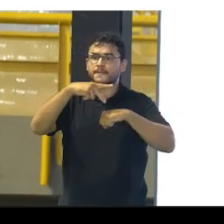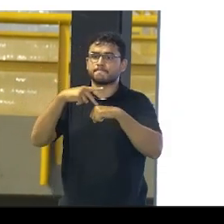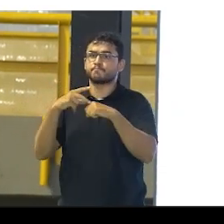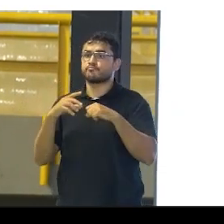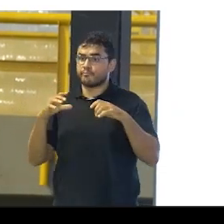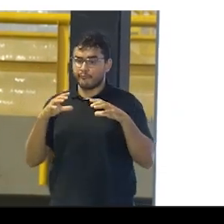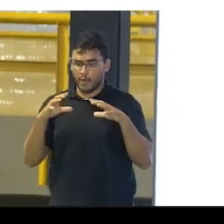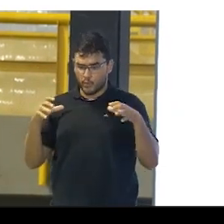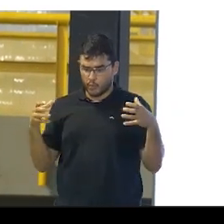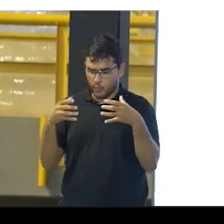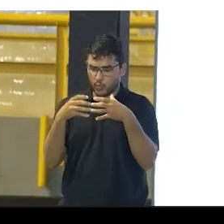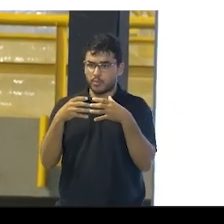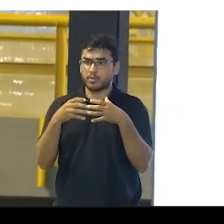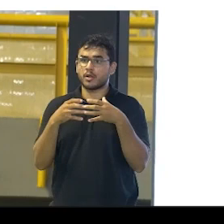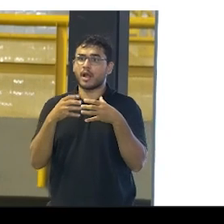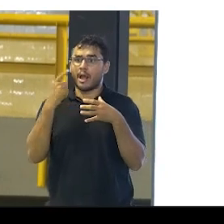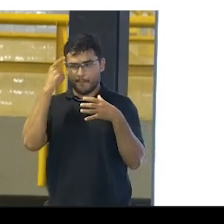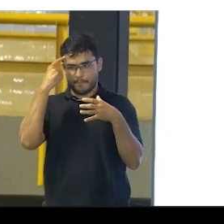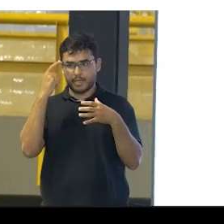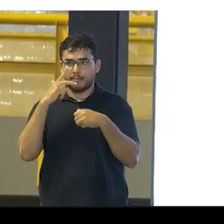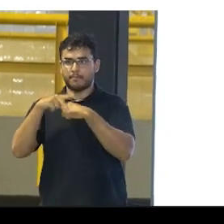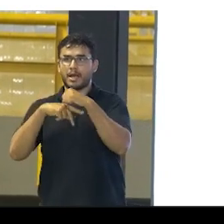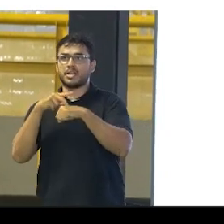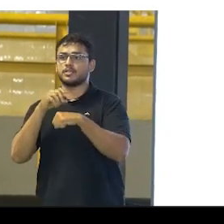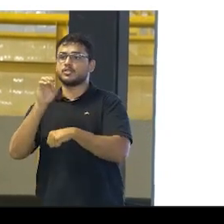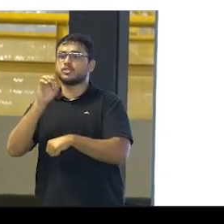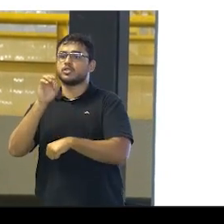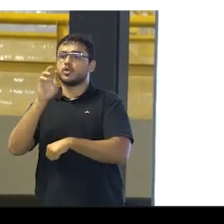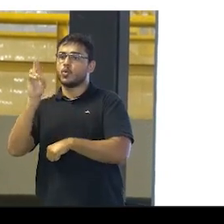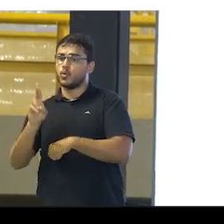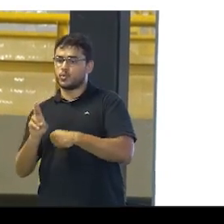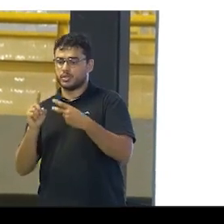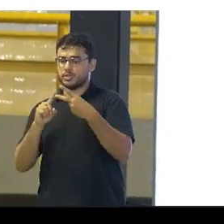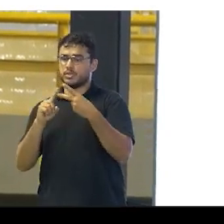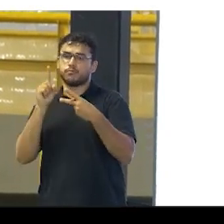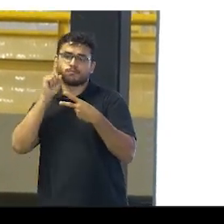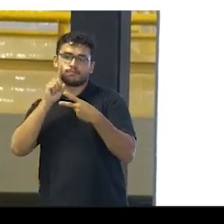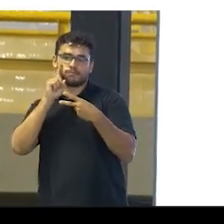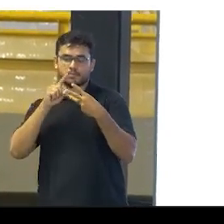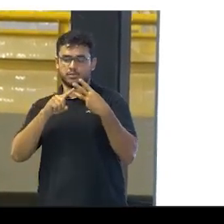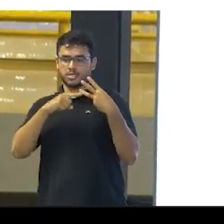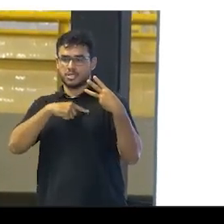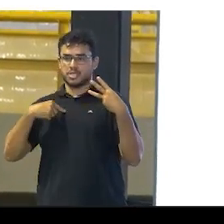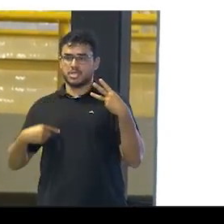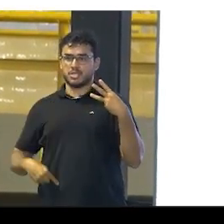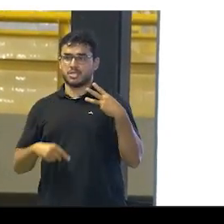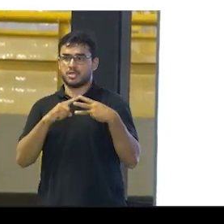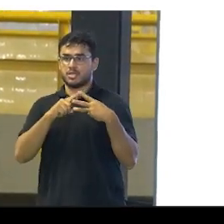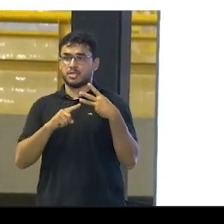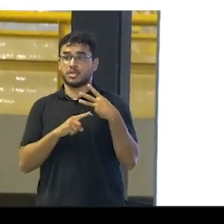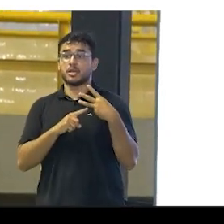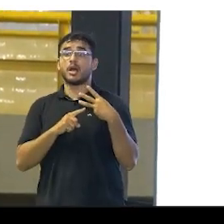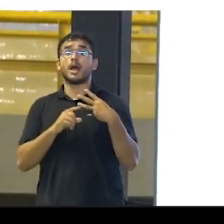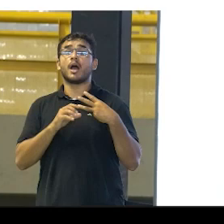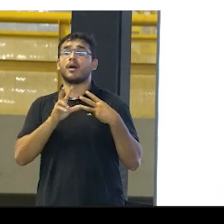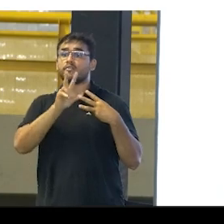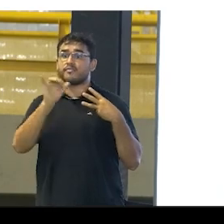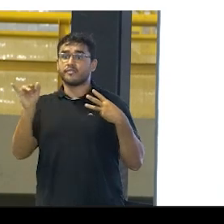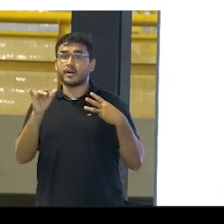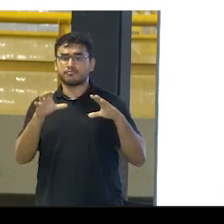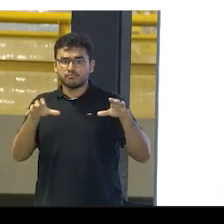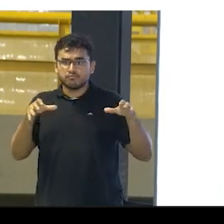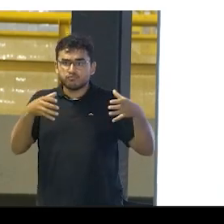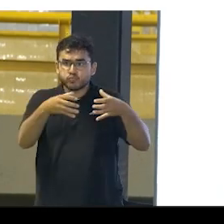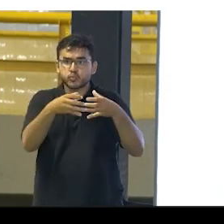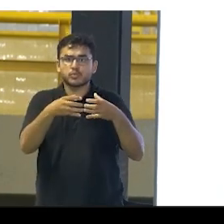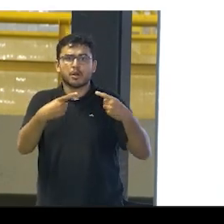Segurança da ONU, Rússia, Estados Unidos e China. Dos 5, 3 estão envolvidos, direto ou